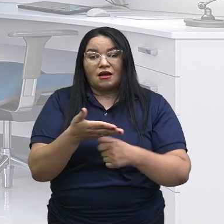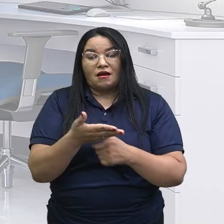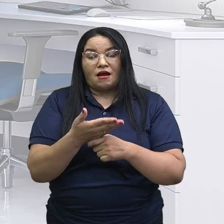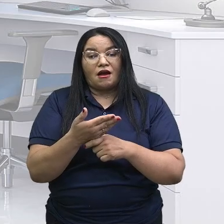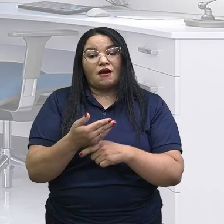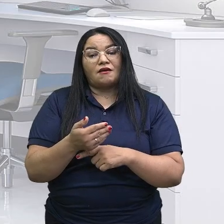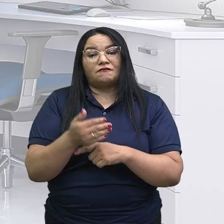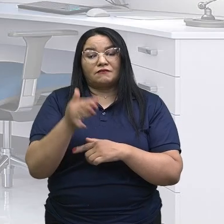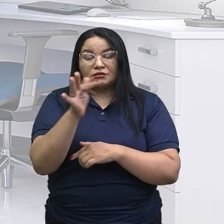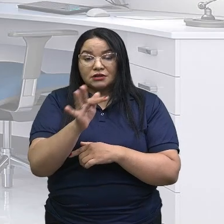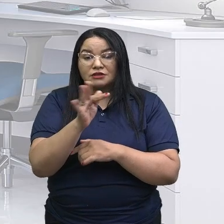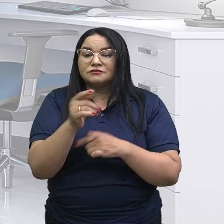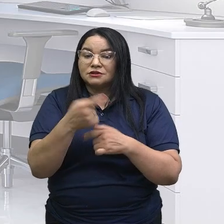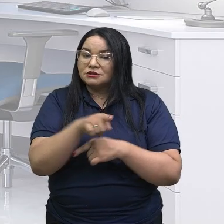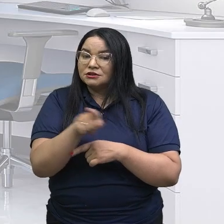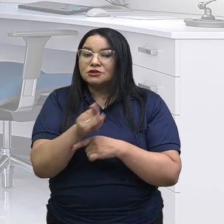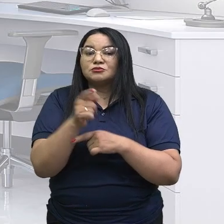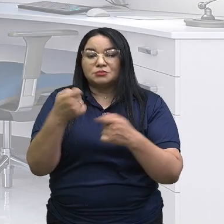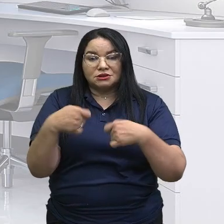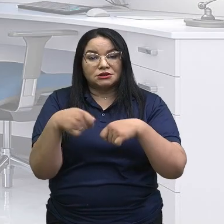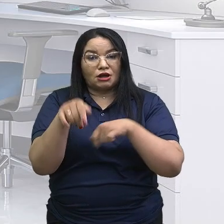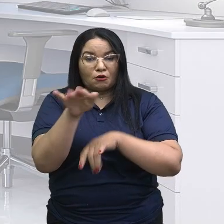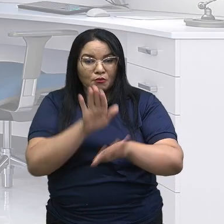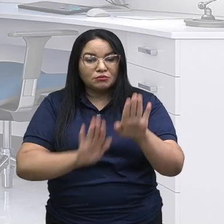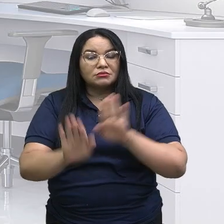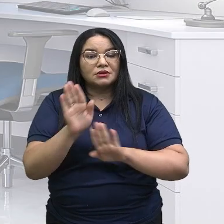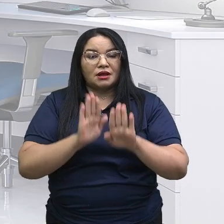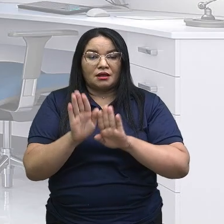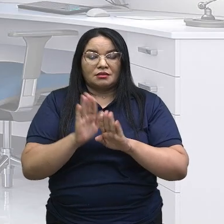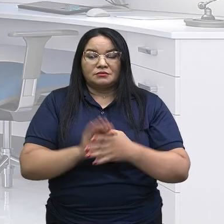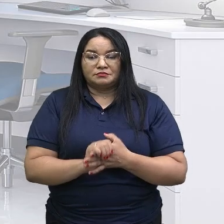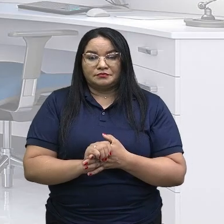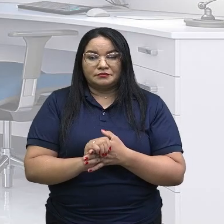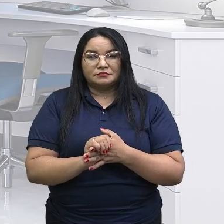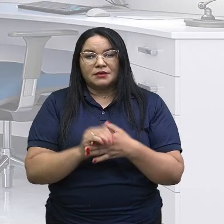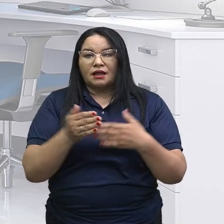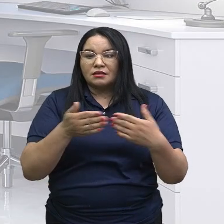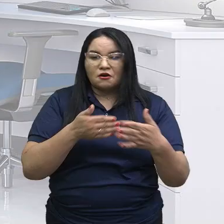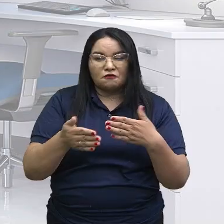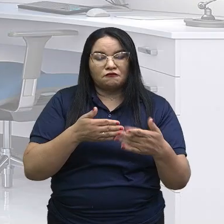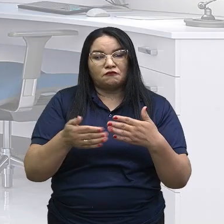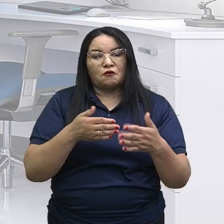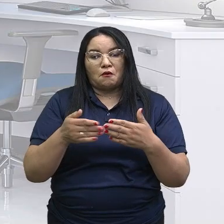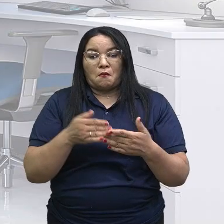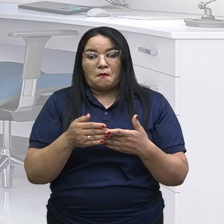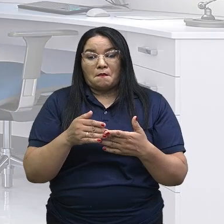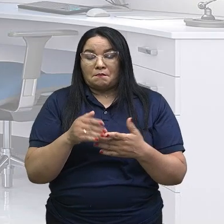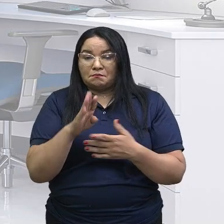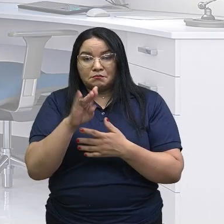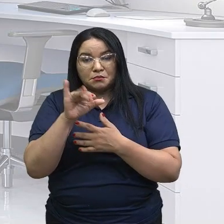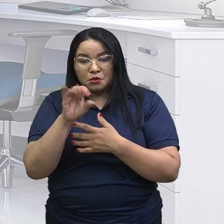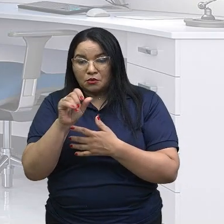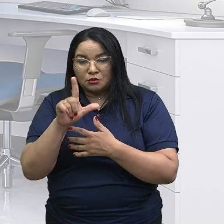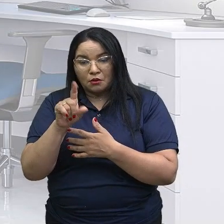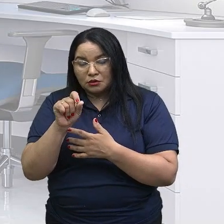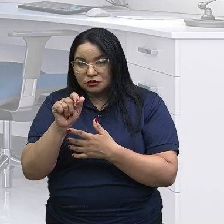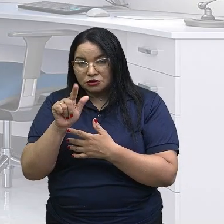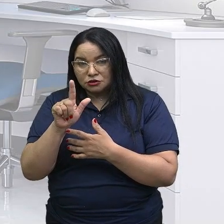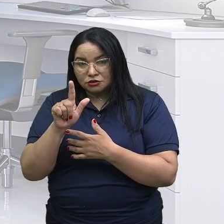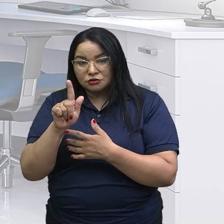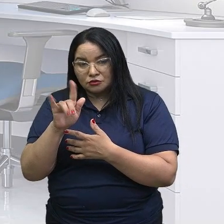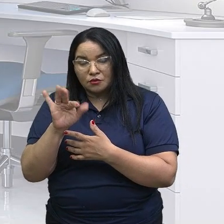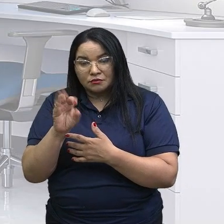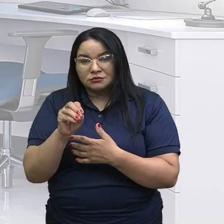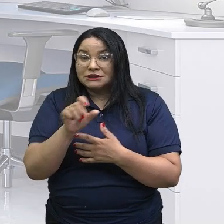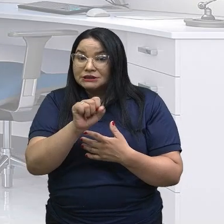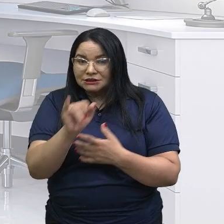você tem que ter cuidado, tá? Sendo elas, claro, tanto de biológicas quanto de química. Então,